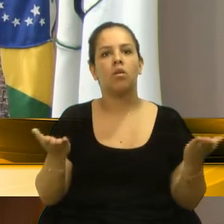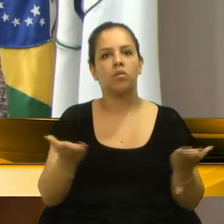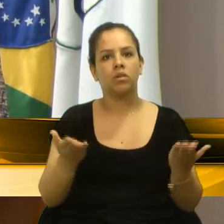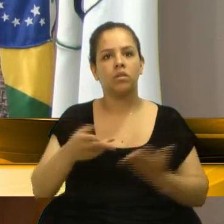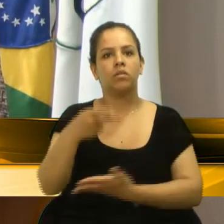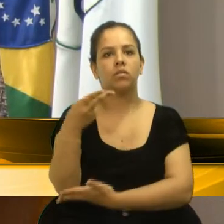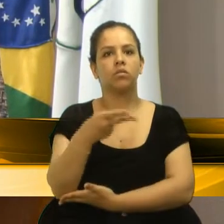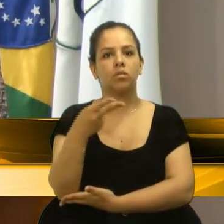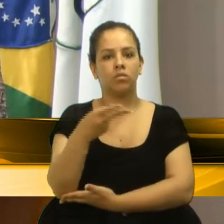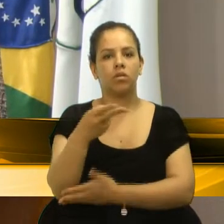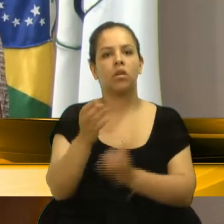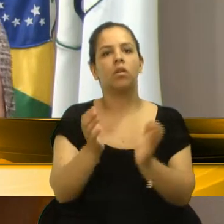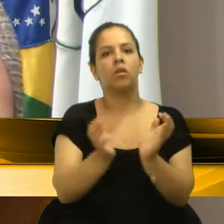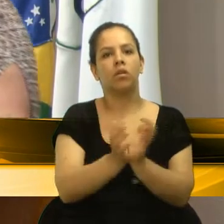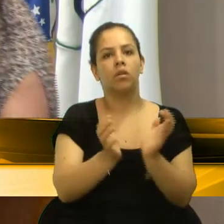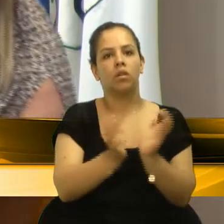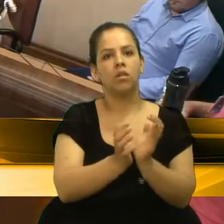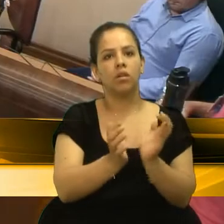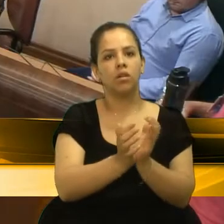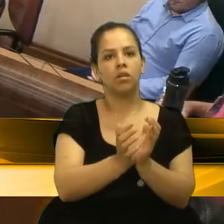colega, Dr. Vinícius.